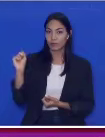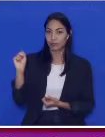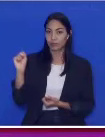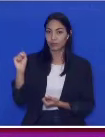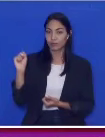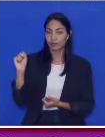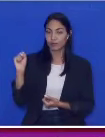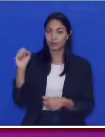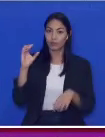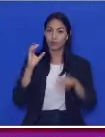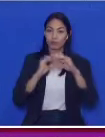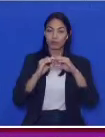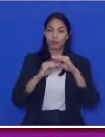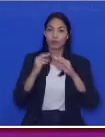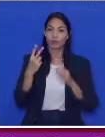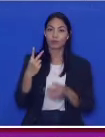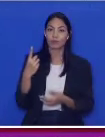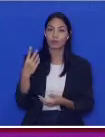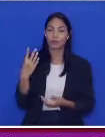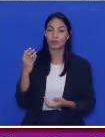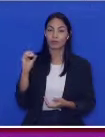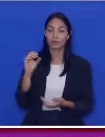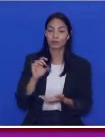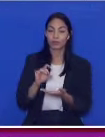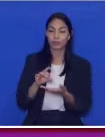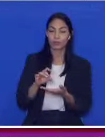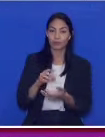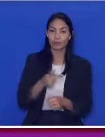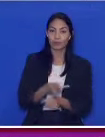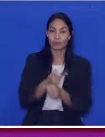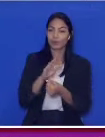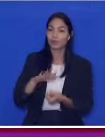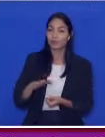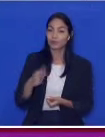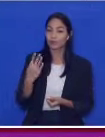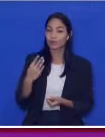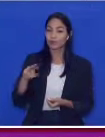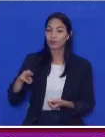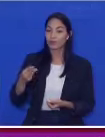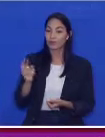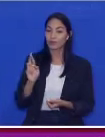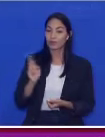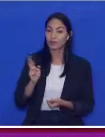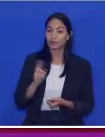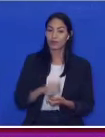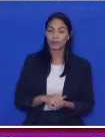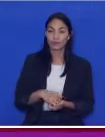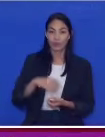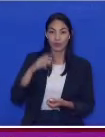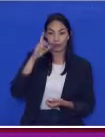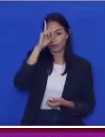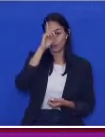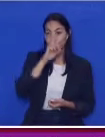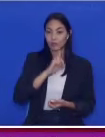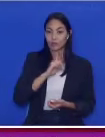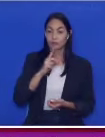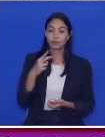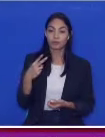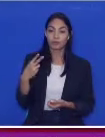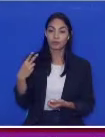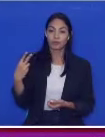Concurso 2140 da Loto Fácil com o prêmio estimado em 4 milhões de reais. Bola amarela número